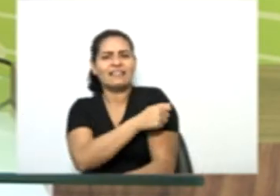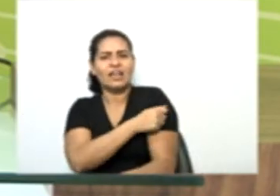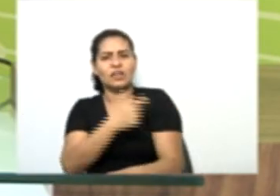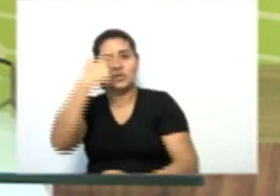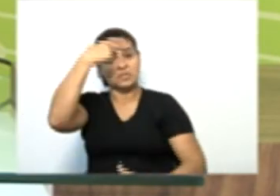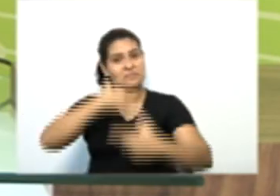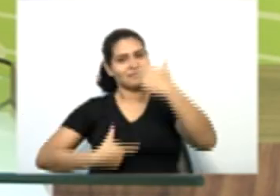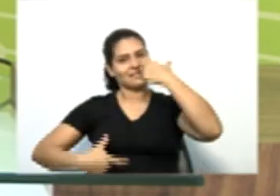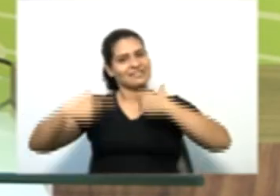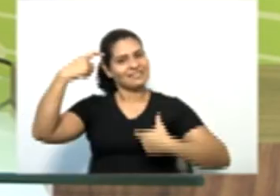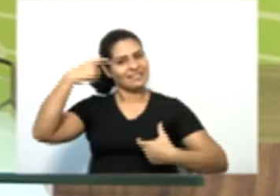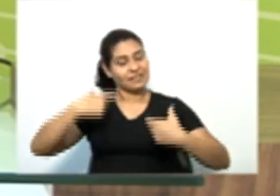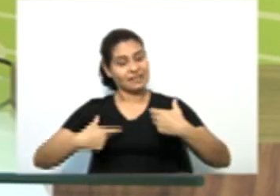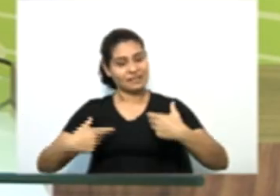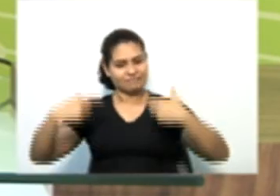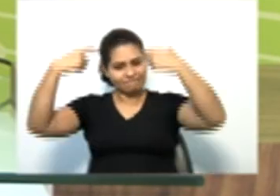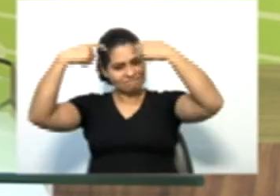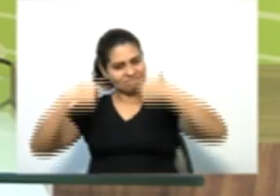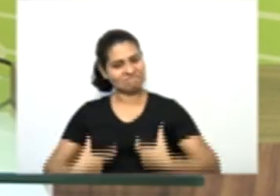nós. Aqui,